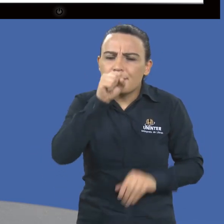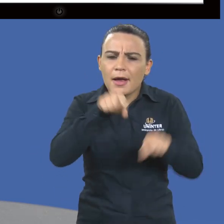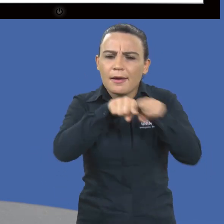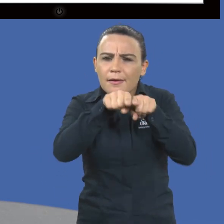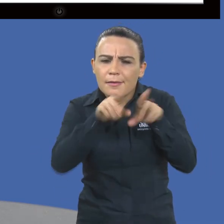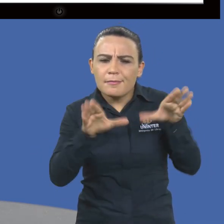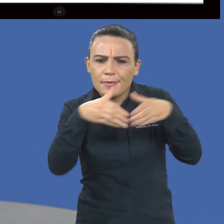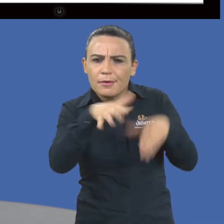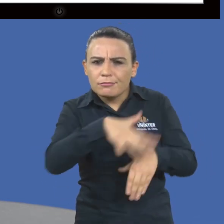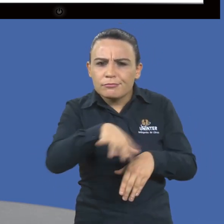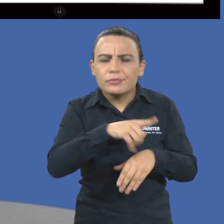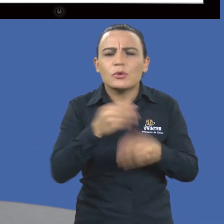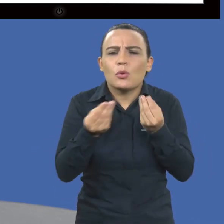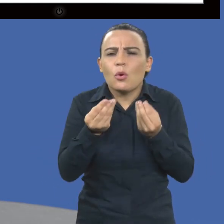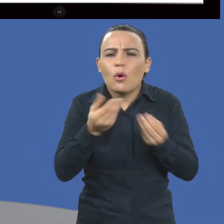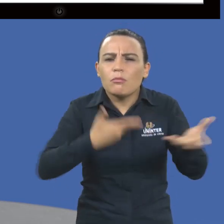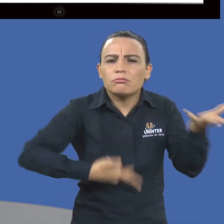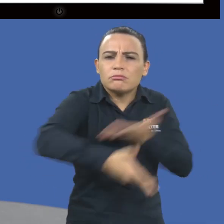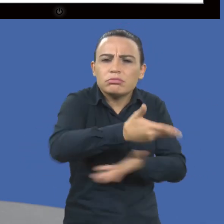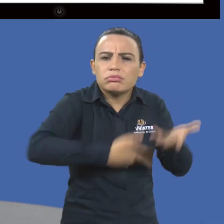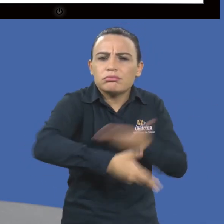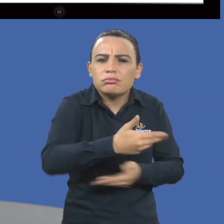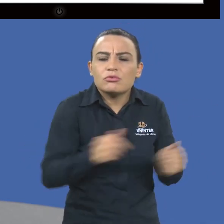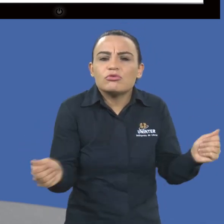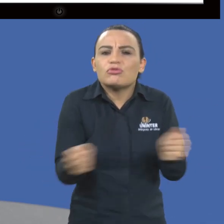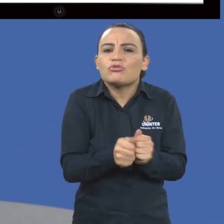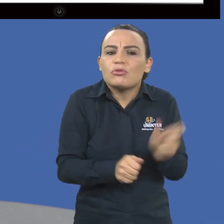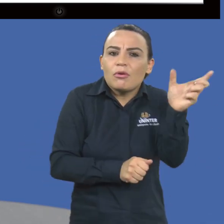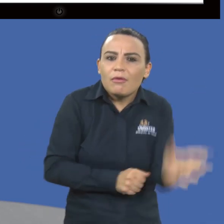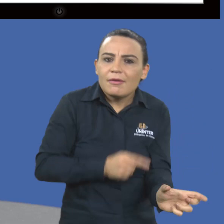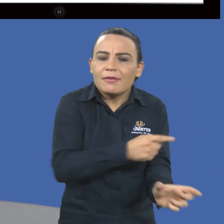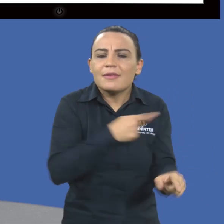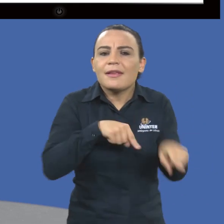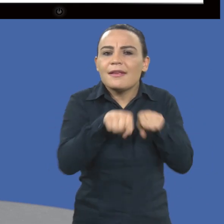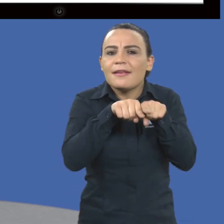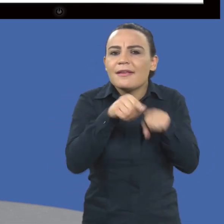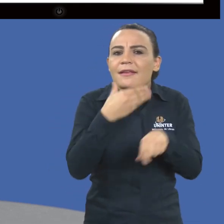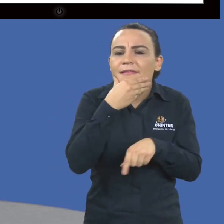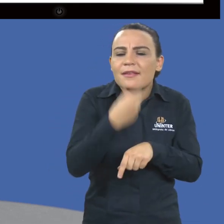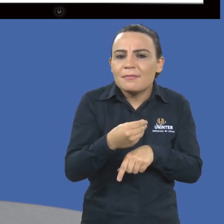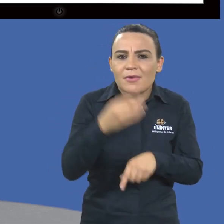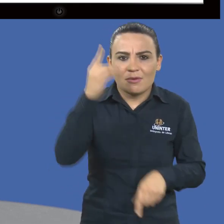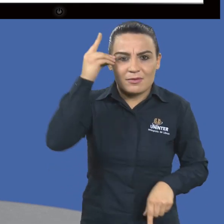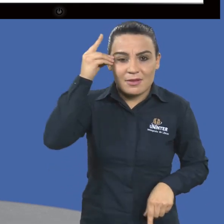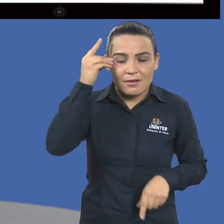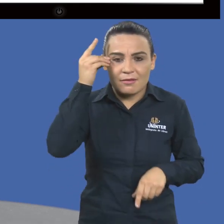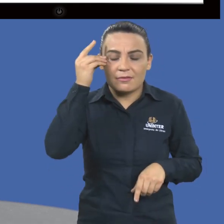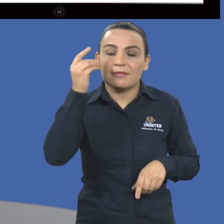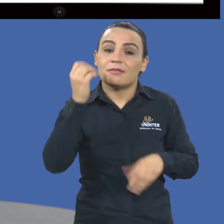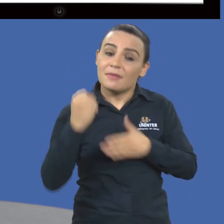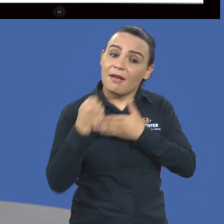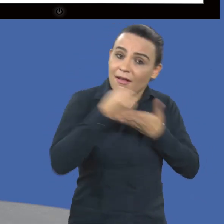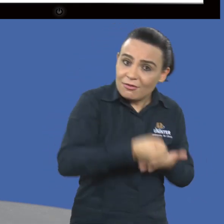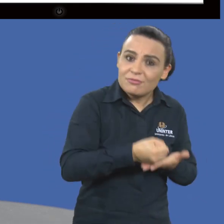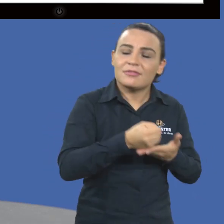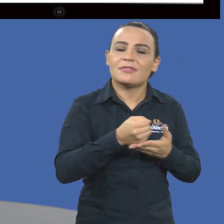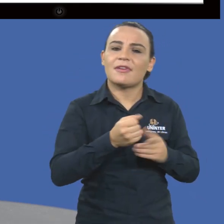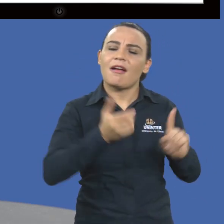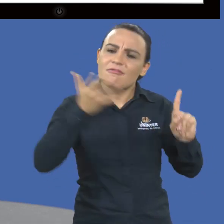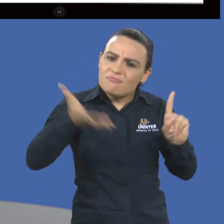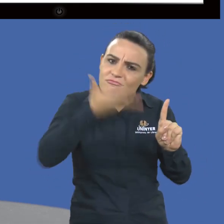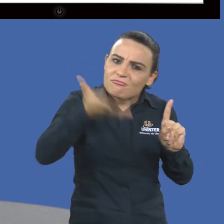pai, da mãe, dos irmãos, junto com aquele irmãozinho com síndrome de Down. E poder